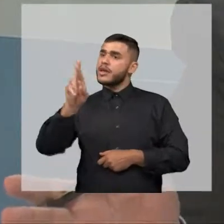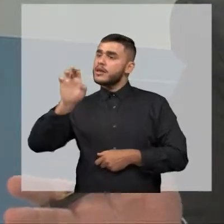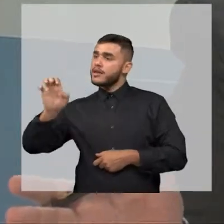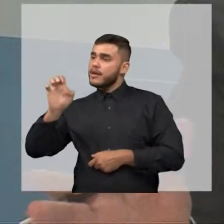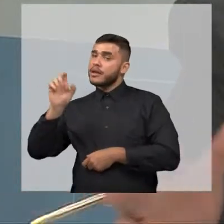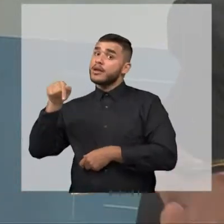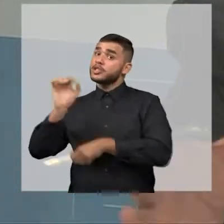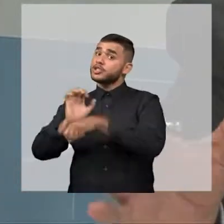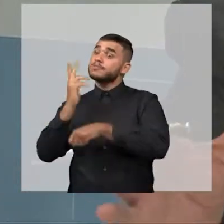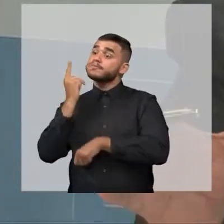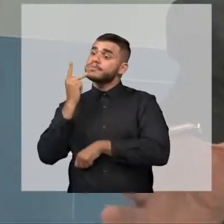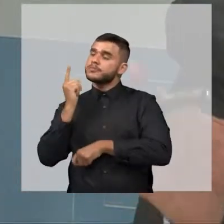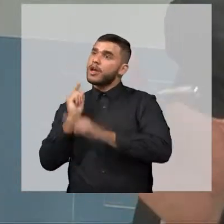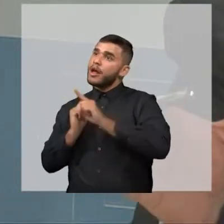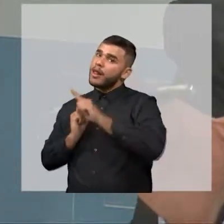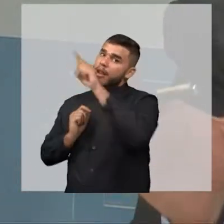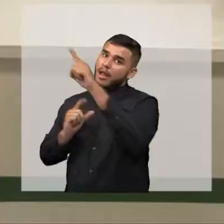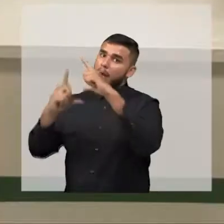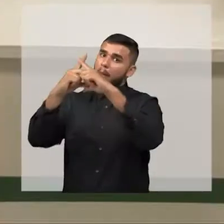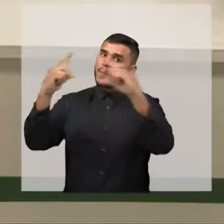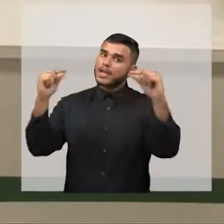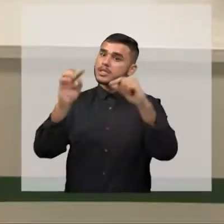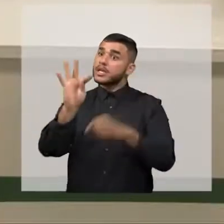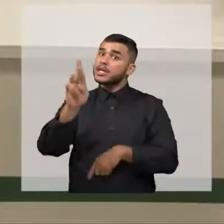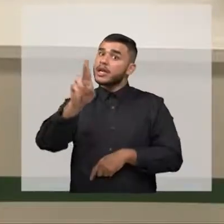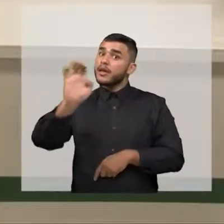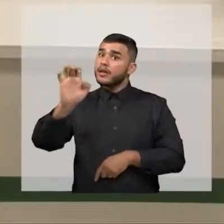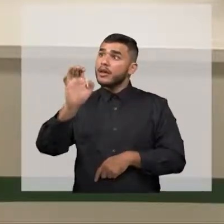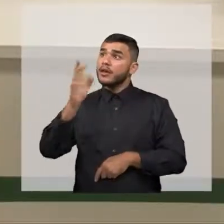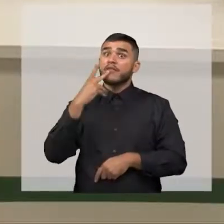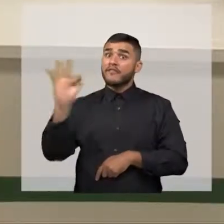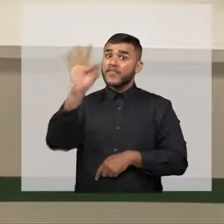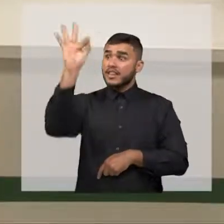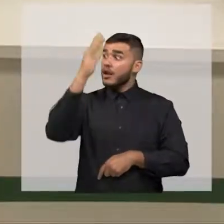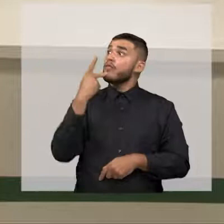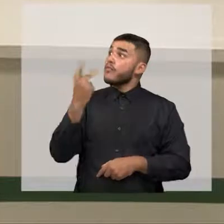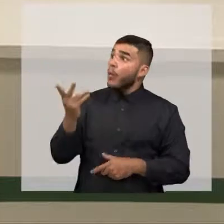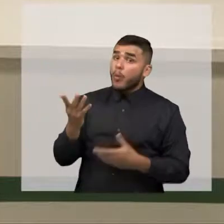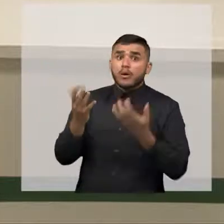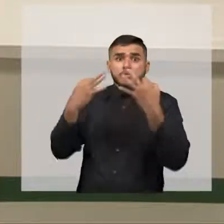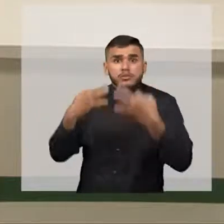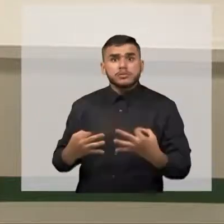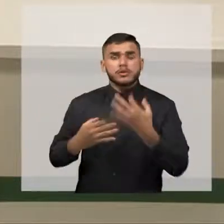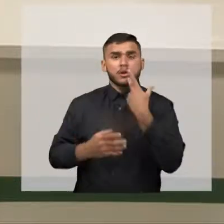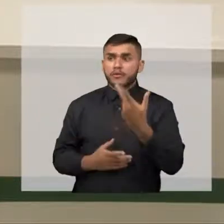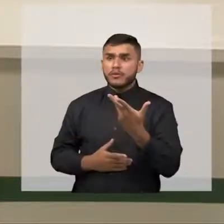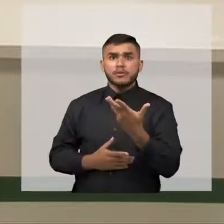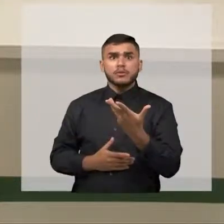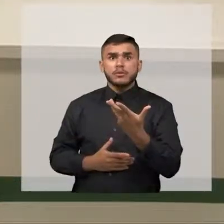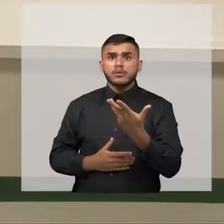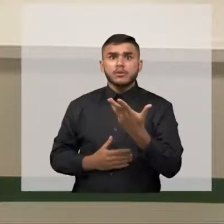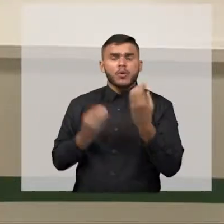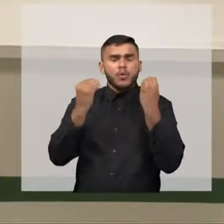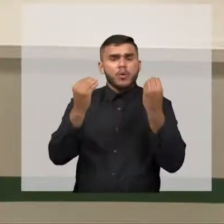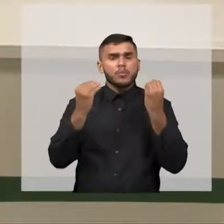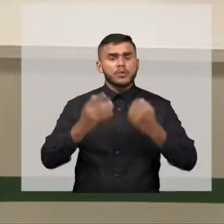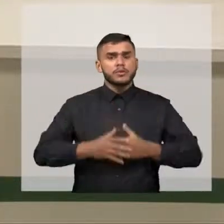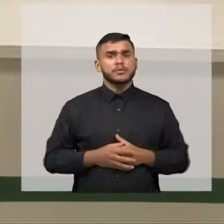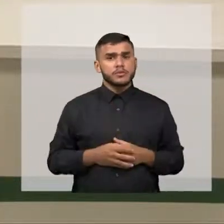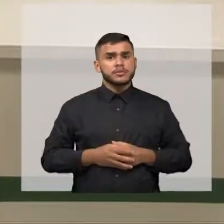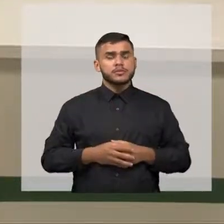Unânimes, né? O que foi mais... Você está entendendo a gravidade disso, né? A gravidade disso. São tribunais